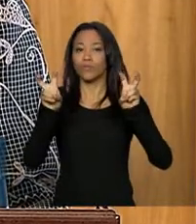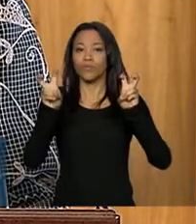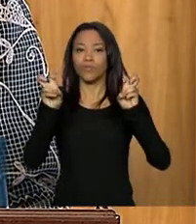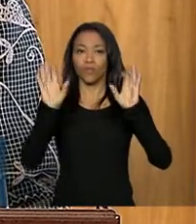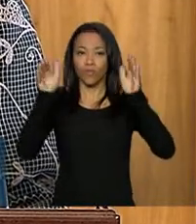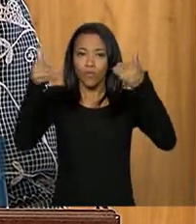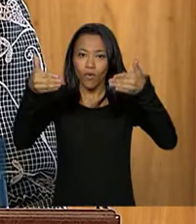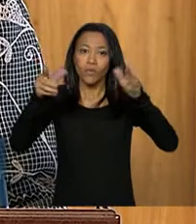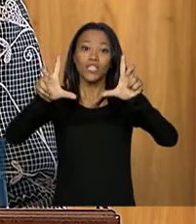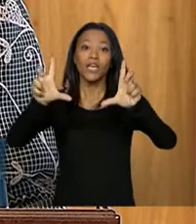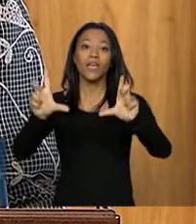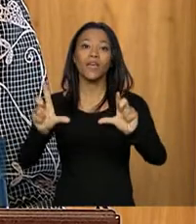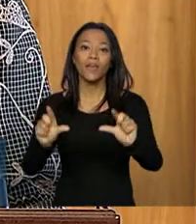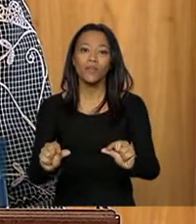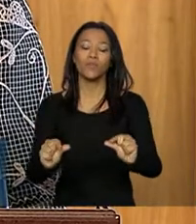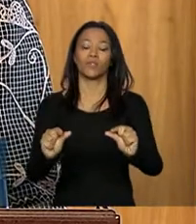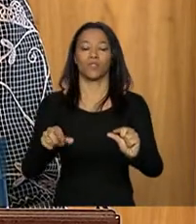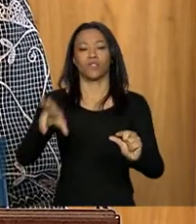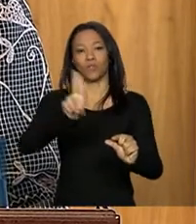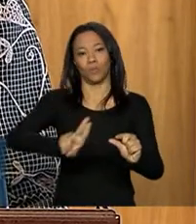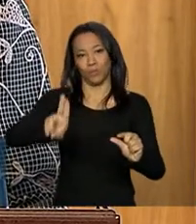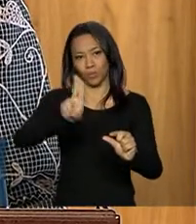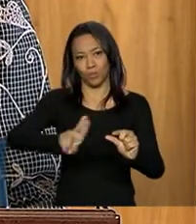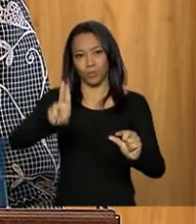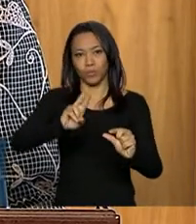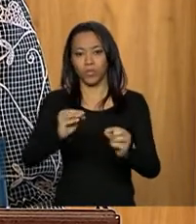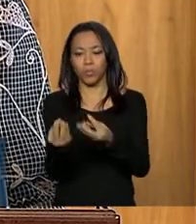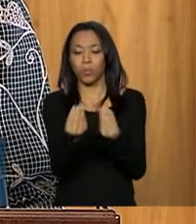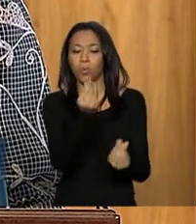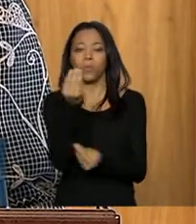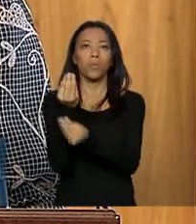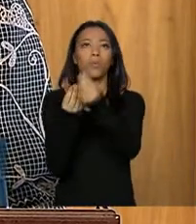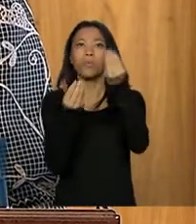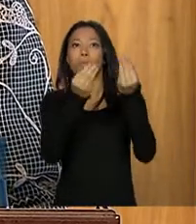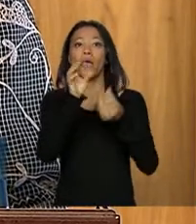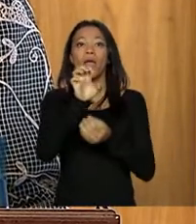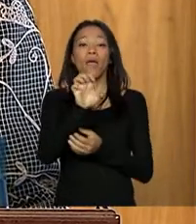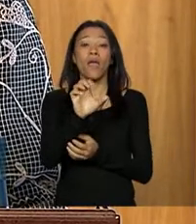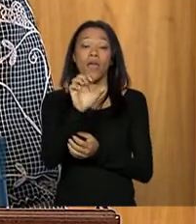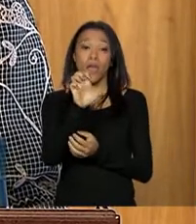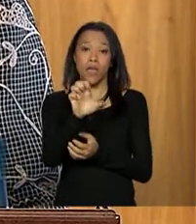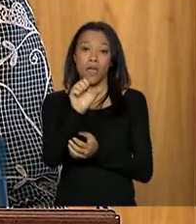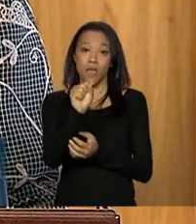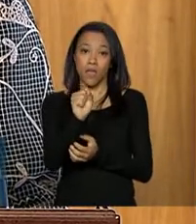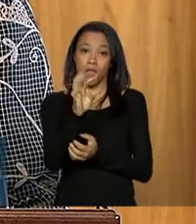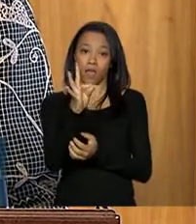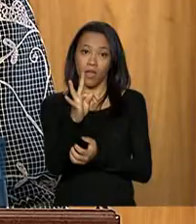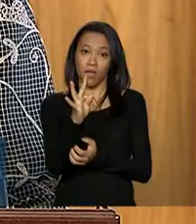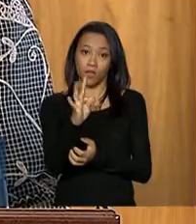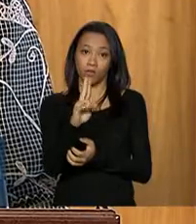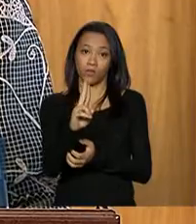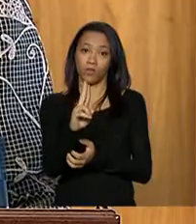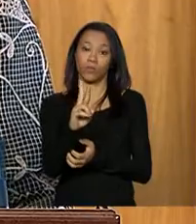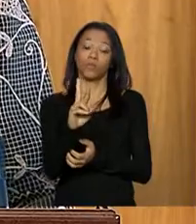à redução dos gases de efeito estufa e, em especial, diante